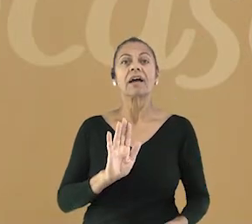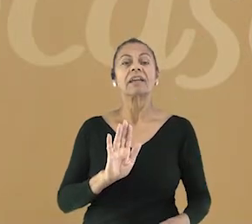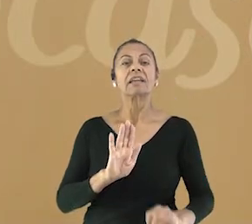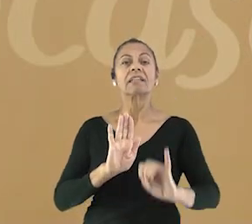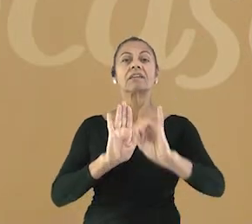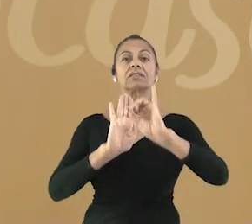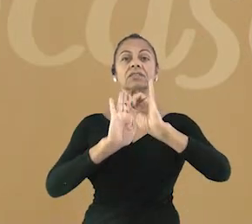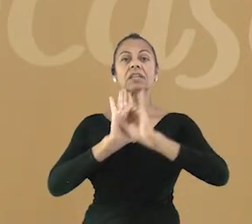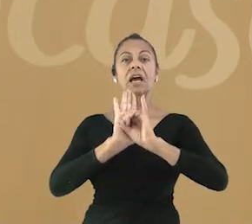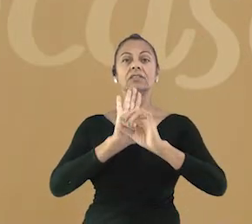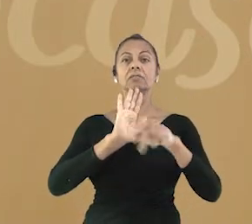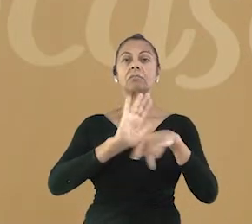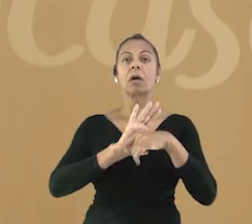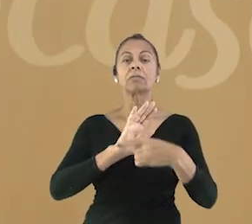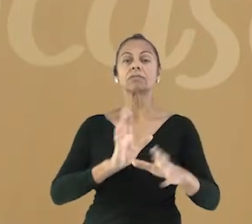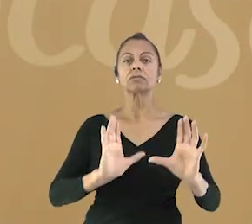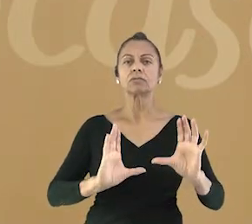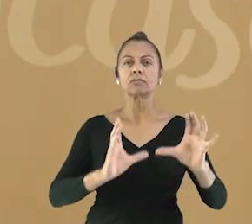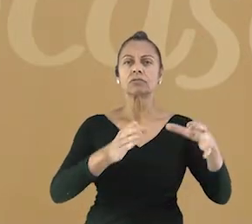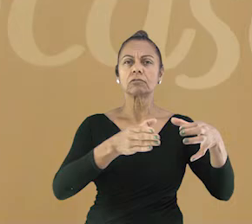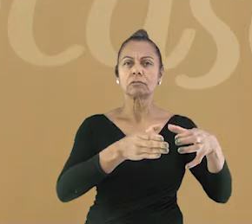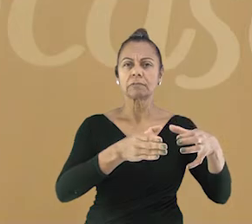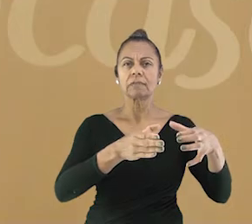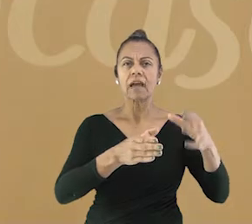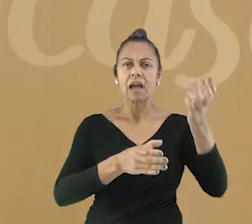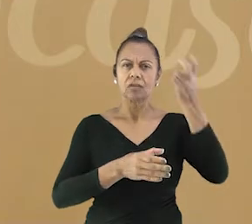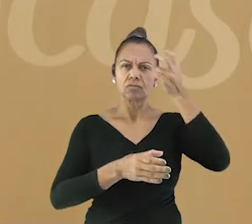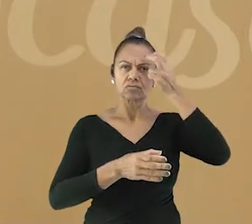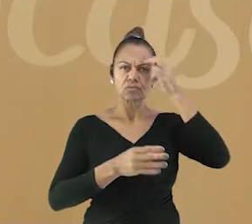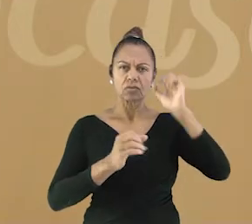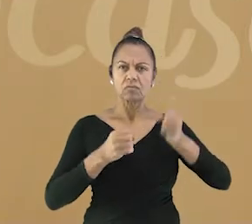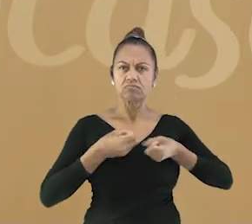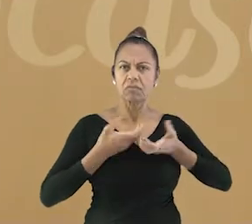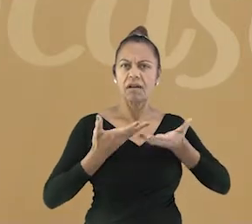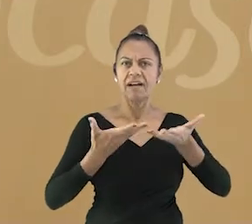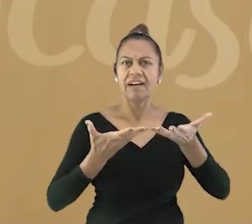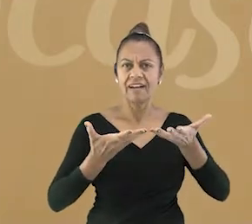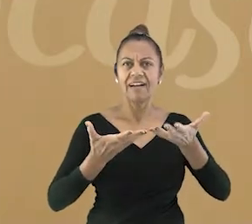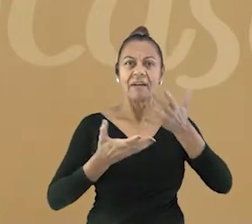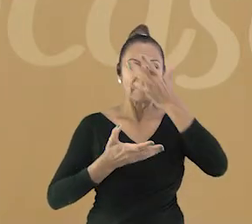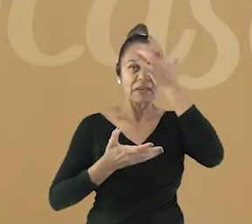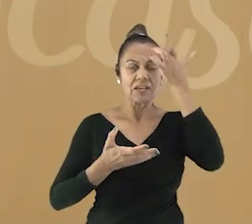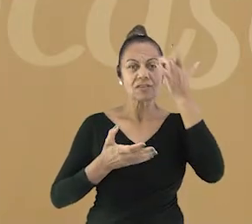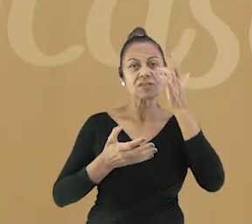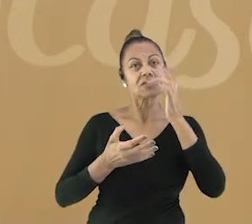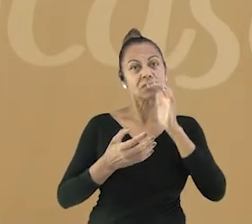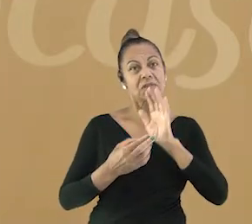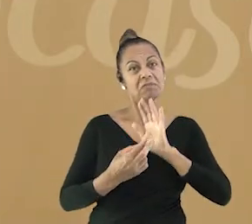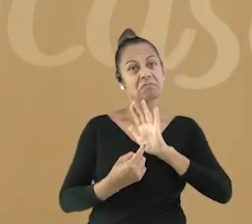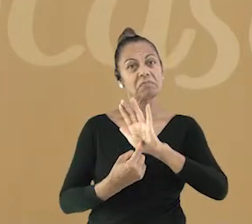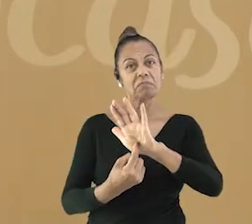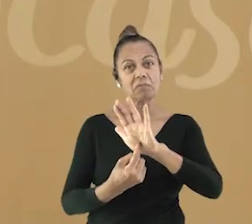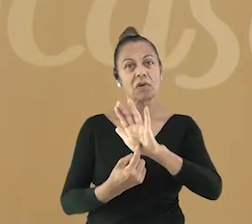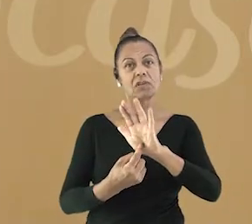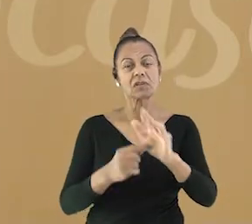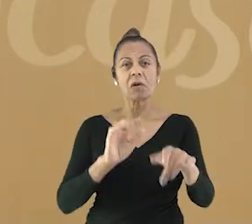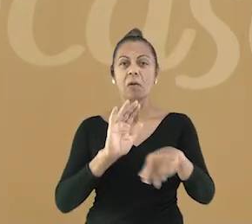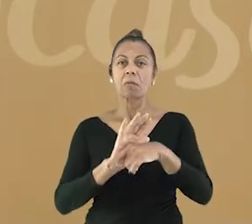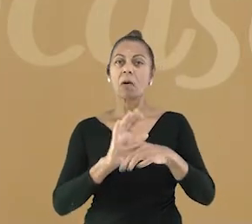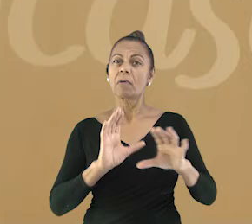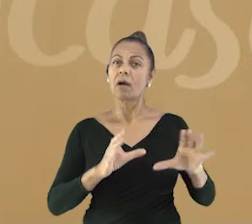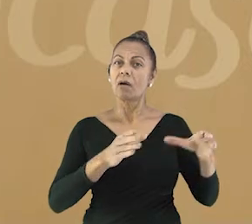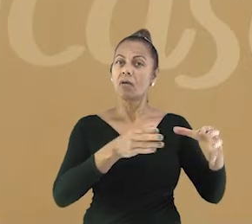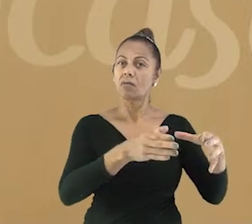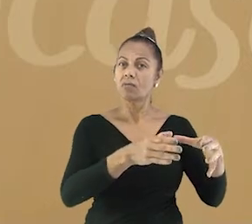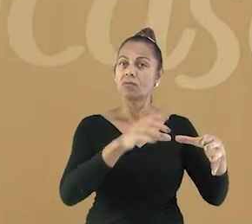um conjunto de saberes, tradições, práticas, crenças, entre outras coisas. A cultura é